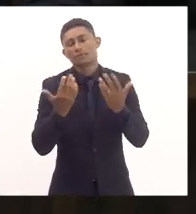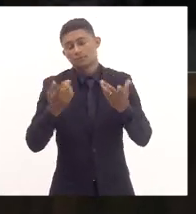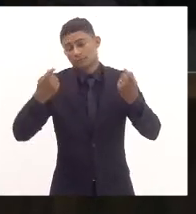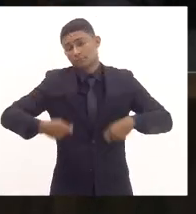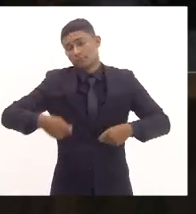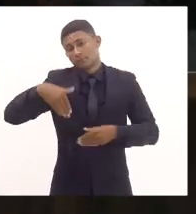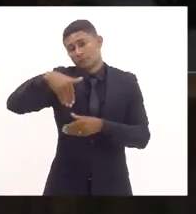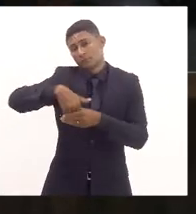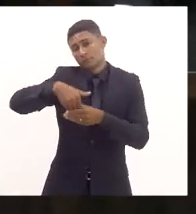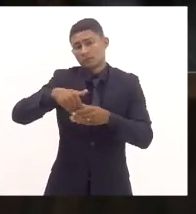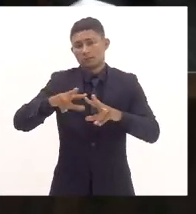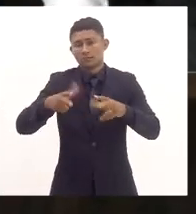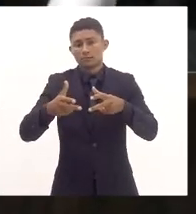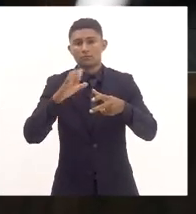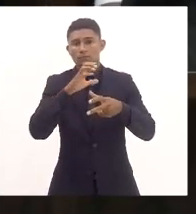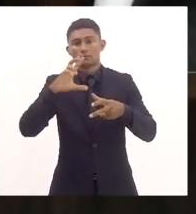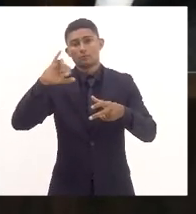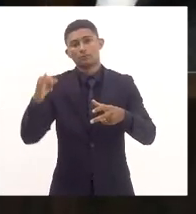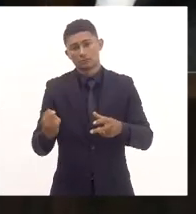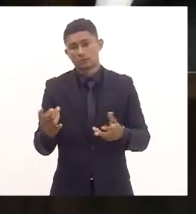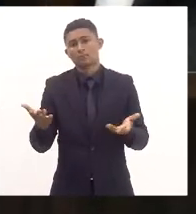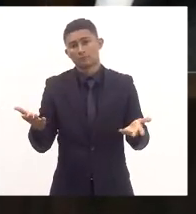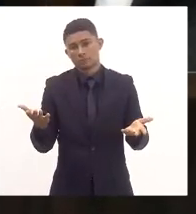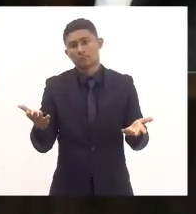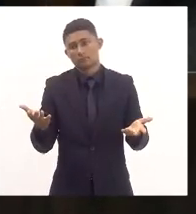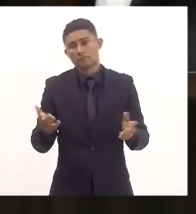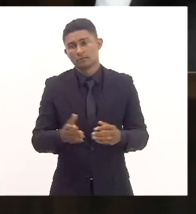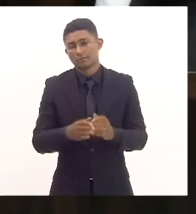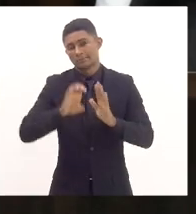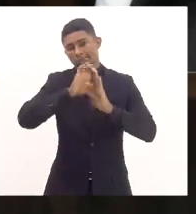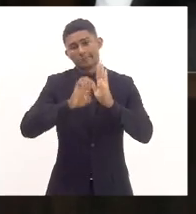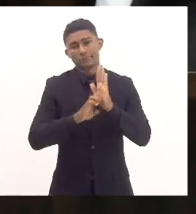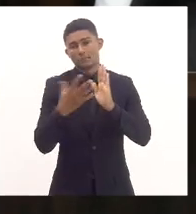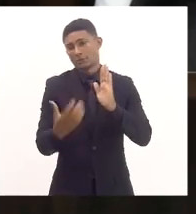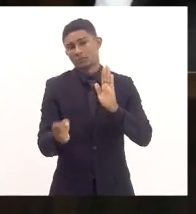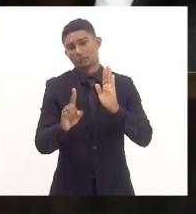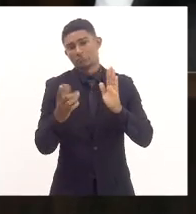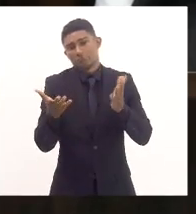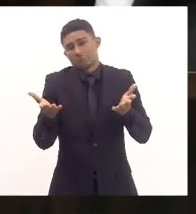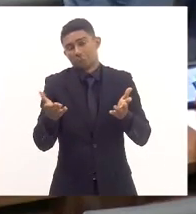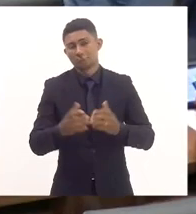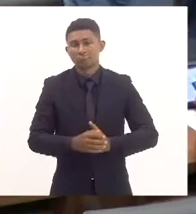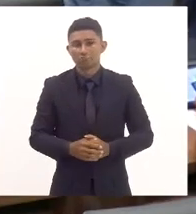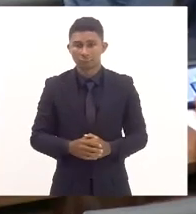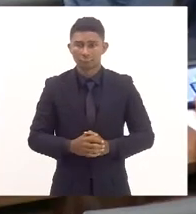só o parecer da ccj tenha catar emenda à